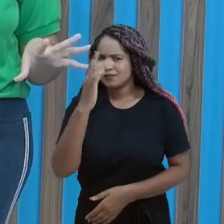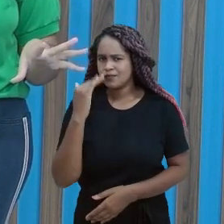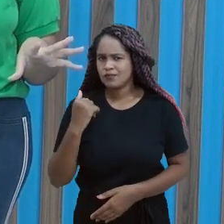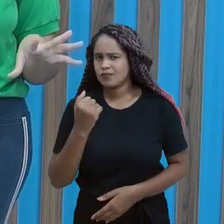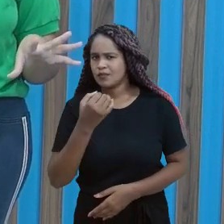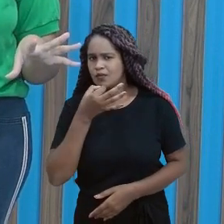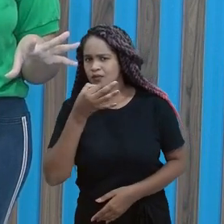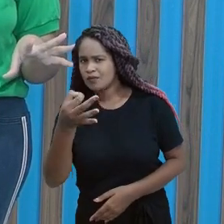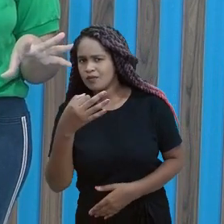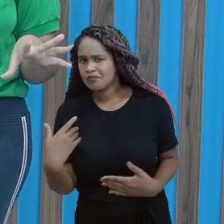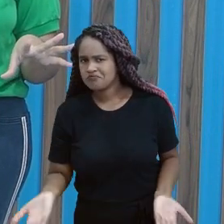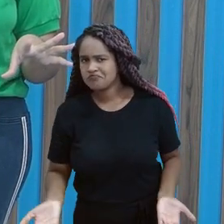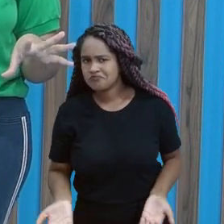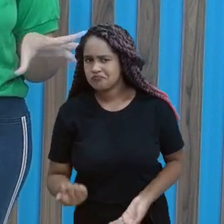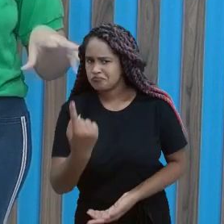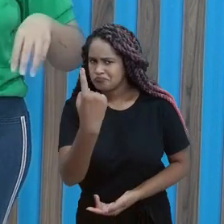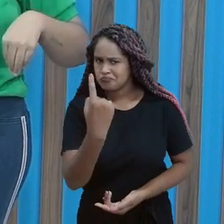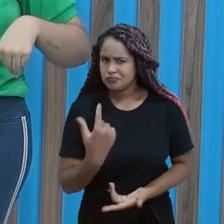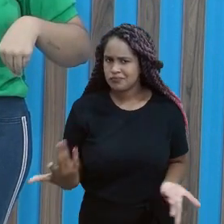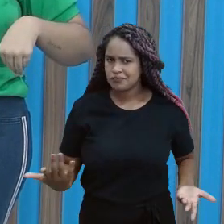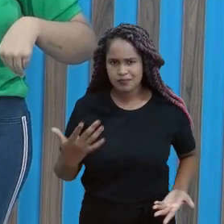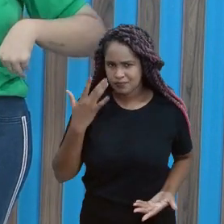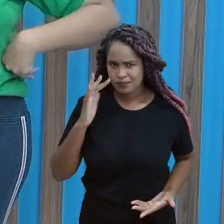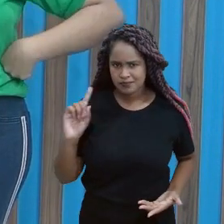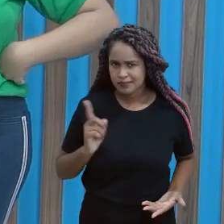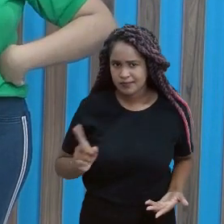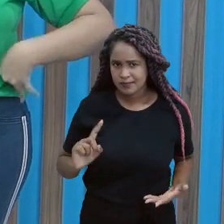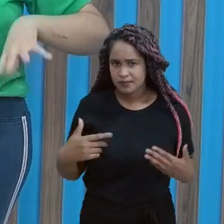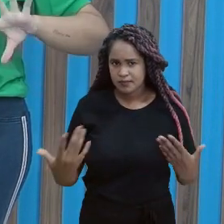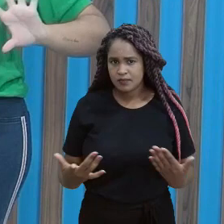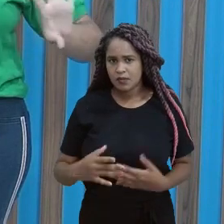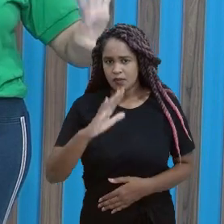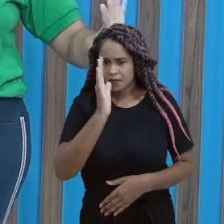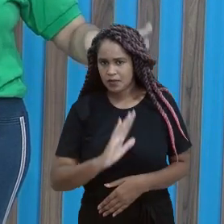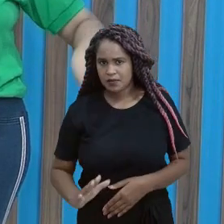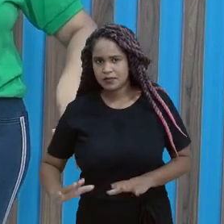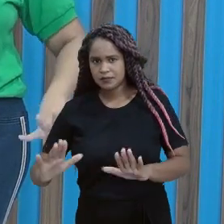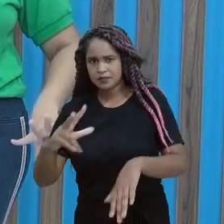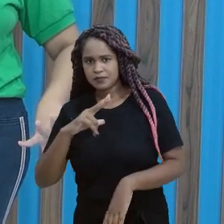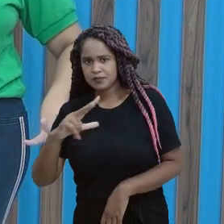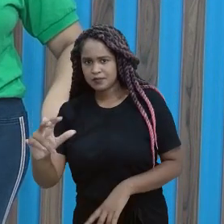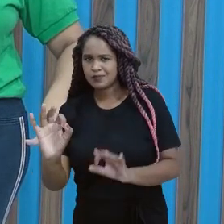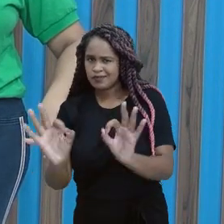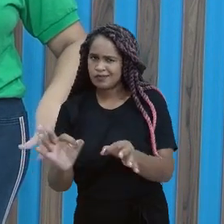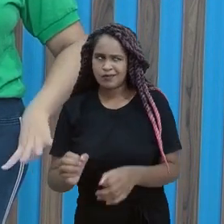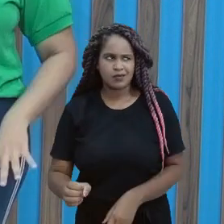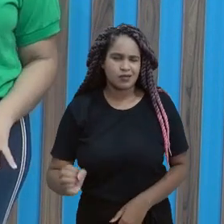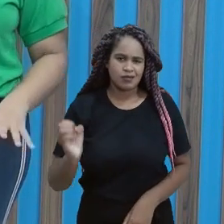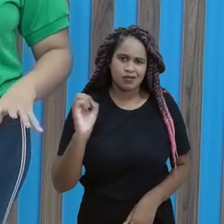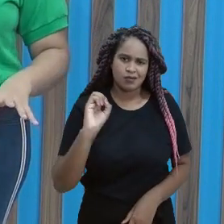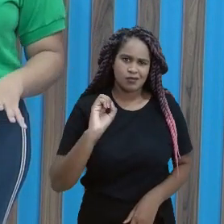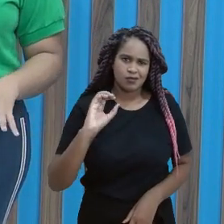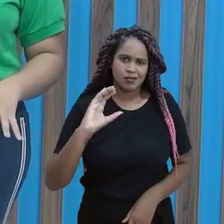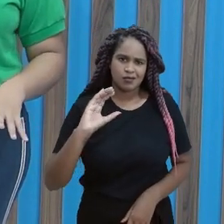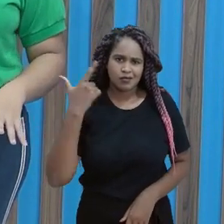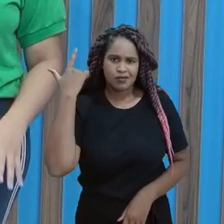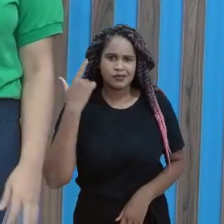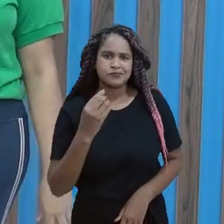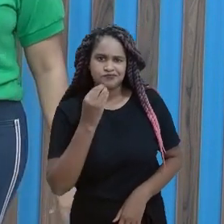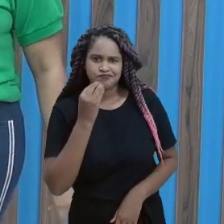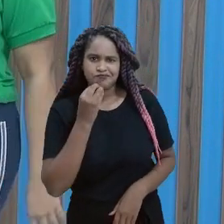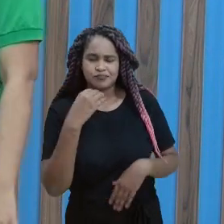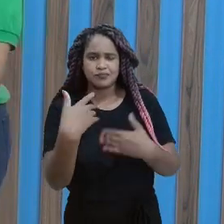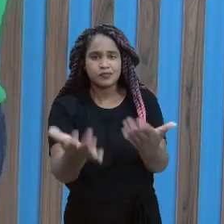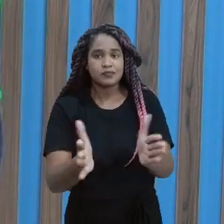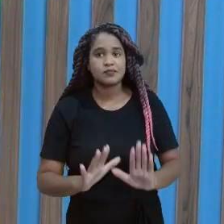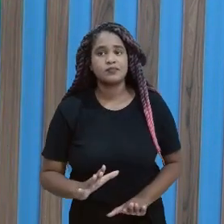chutar aí para mim? Sabe não? Além de Brasil e Portugal, que são os mais óbvios, né? A gente vai ver lá, tá certo?